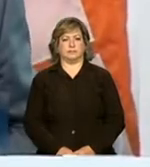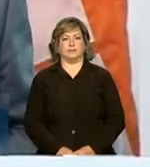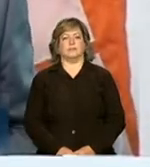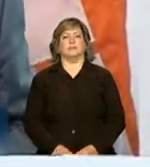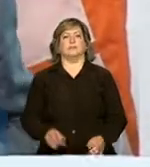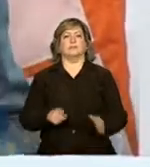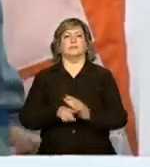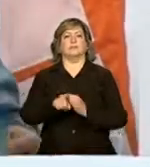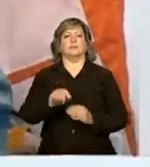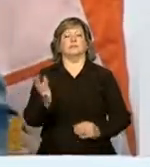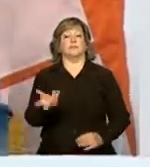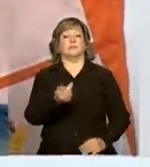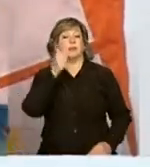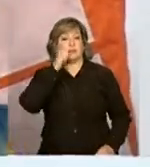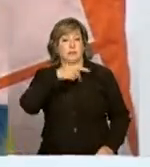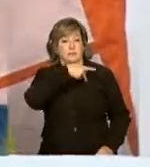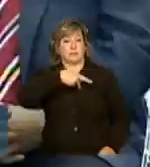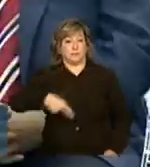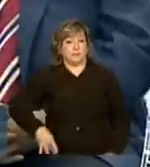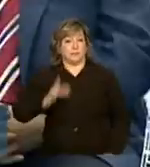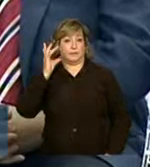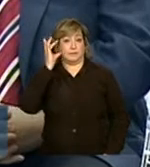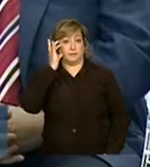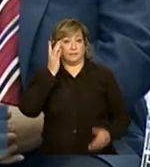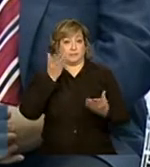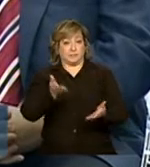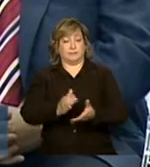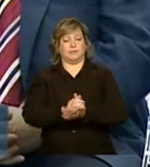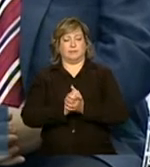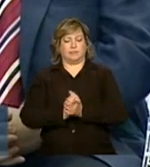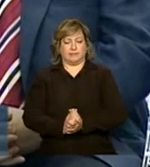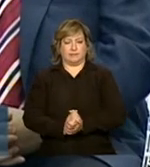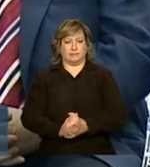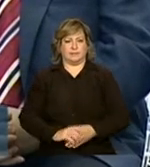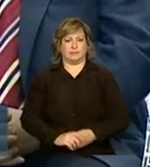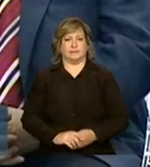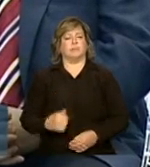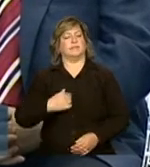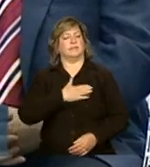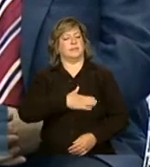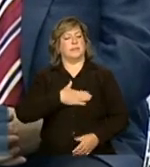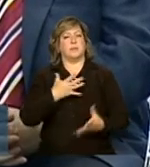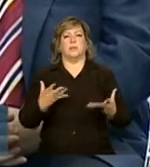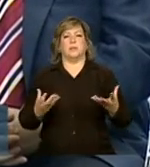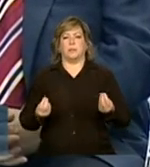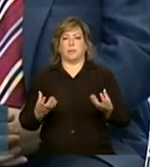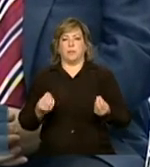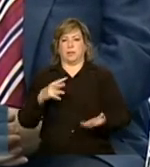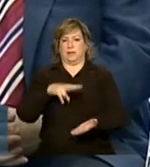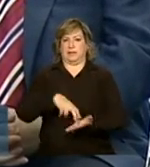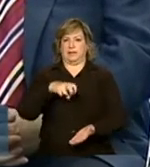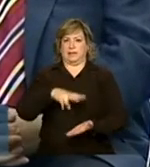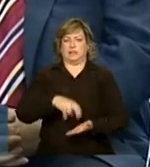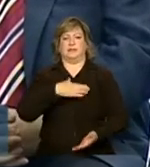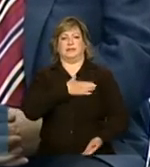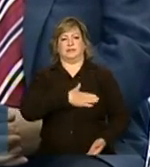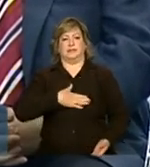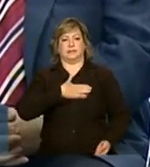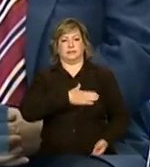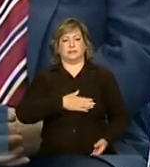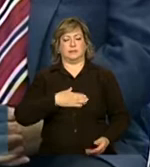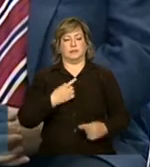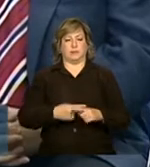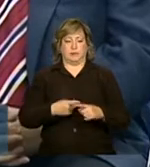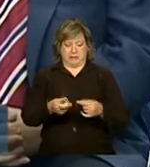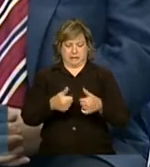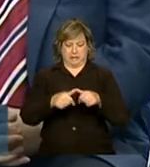Excelentíssima Presidenta da República Federativa do Brasil, senhora Dilma Rousseff, que nos dá muita alegria, muita honra de